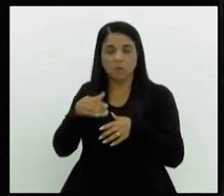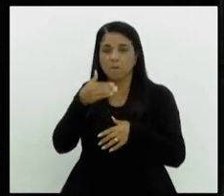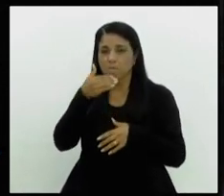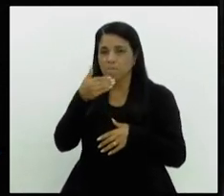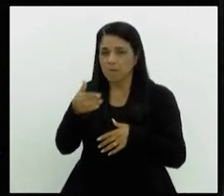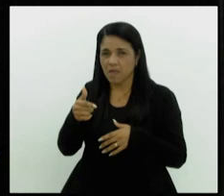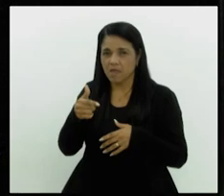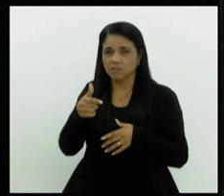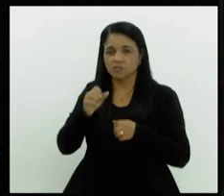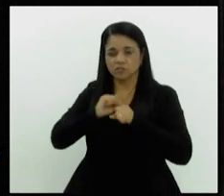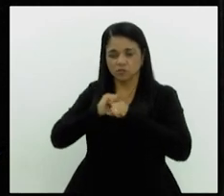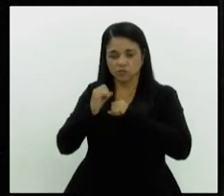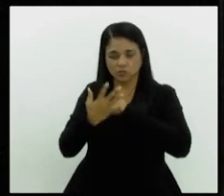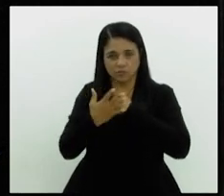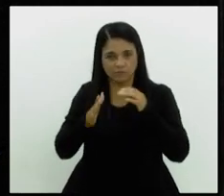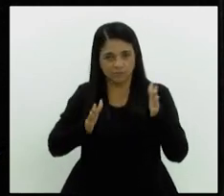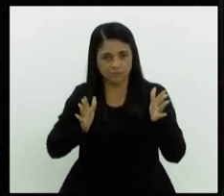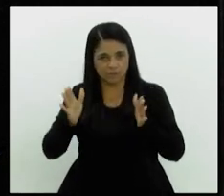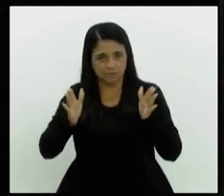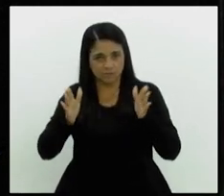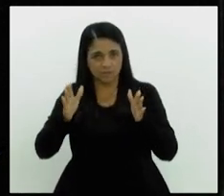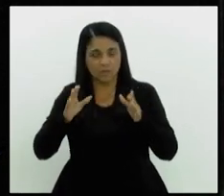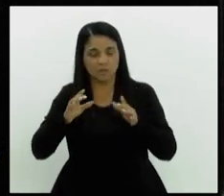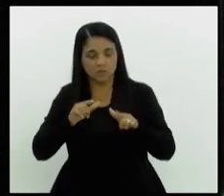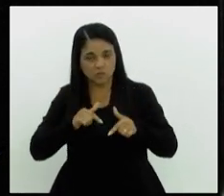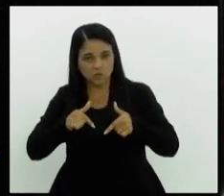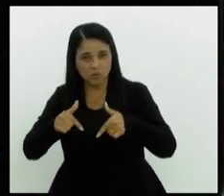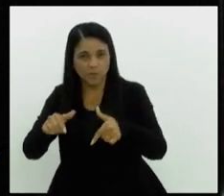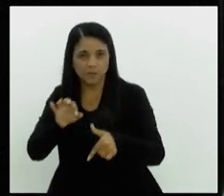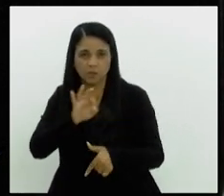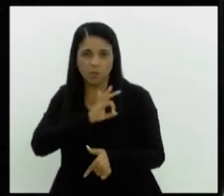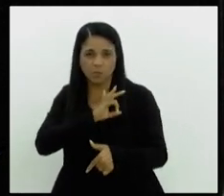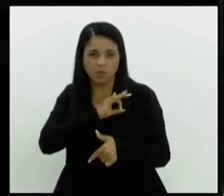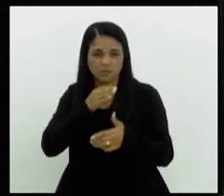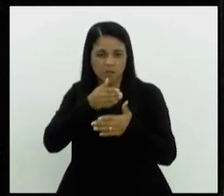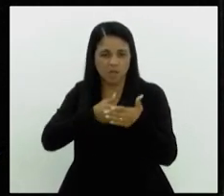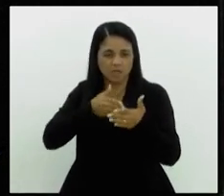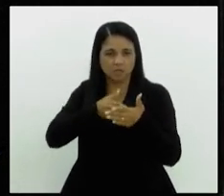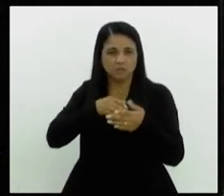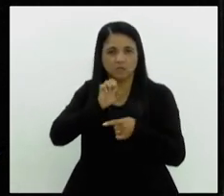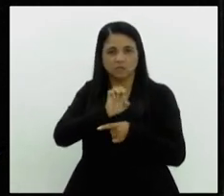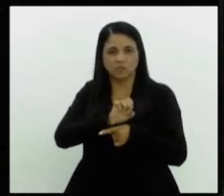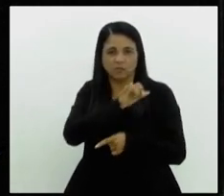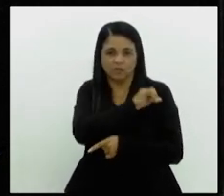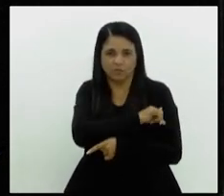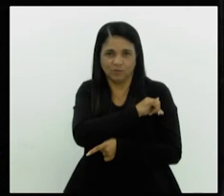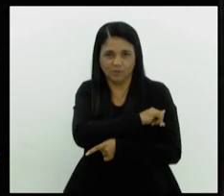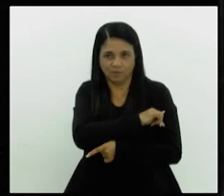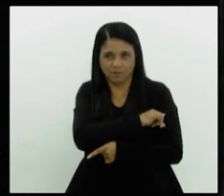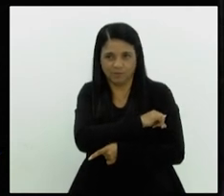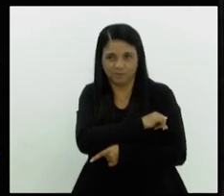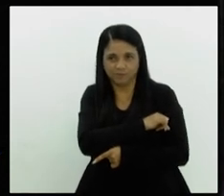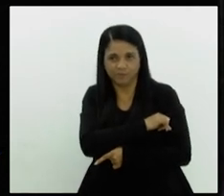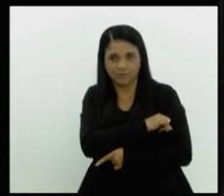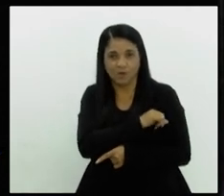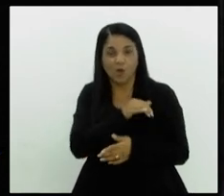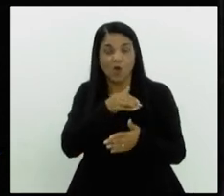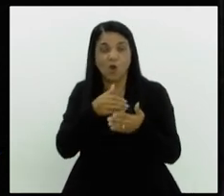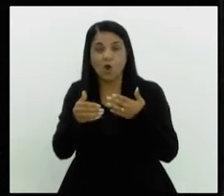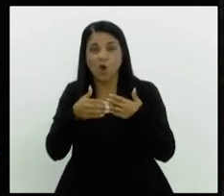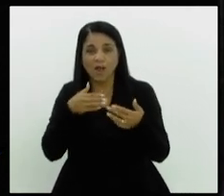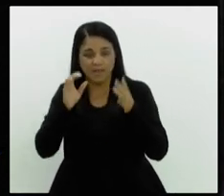de Covid-19 as operações policiais ficassem restritas no estado do Rio de Janeiro. Só que qualquer